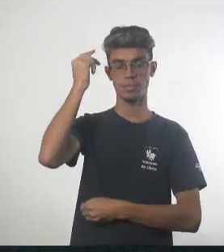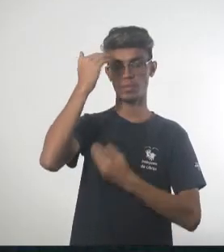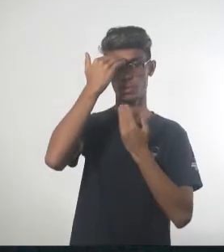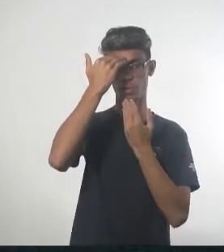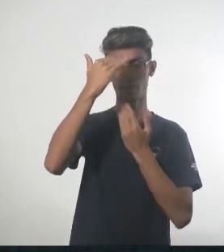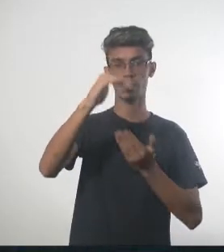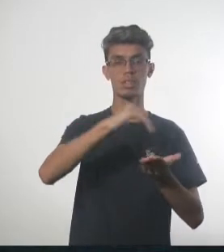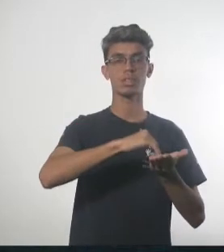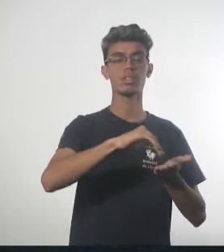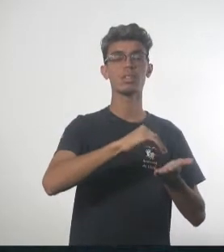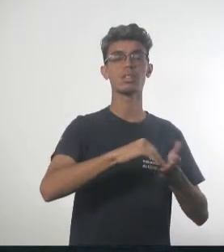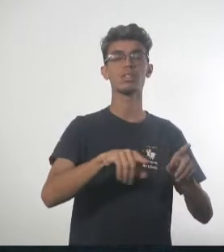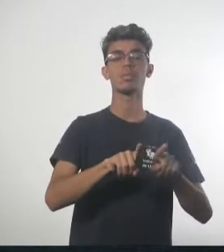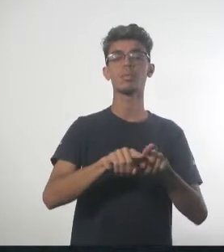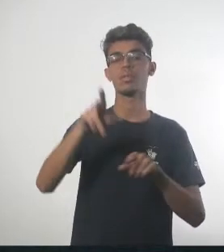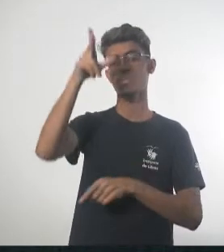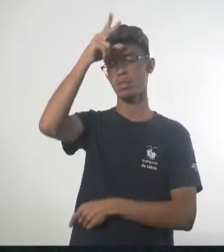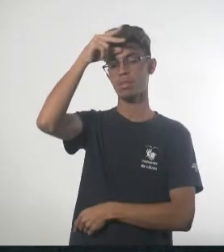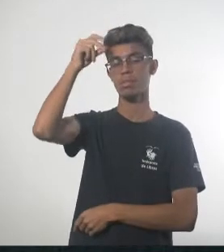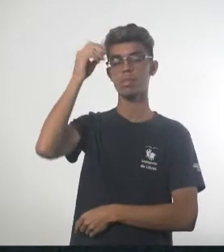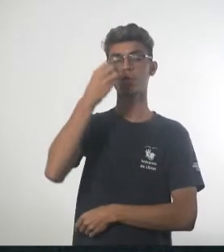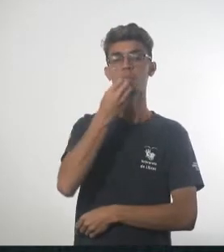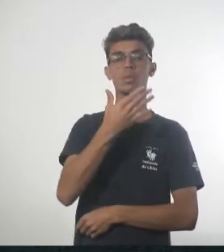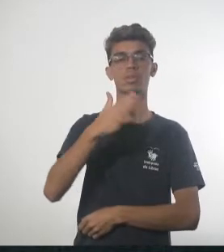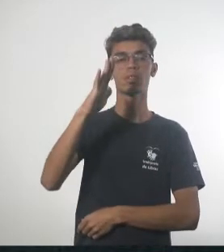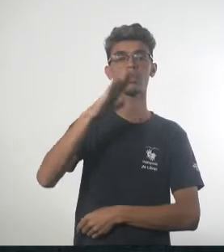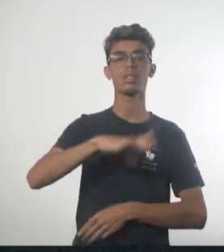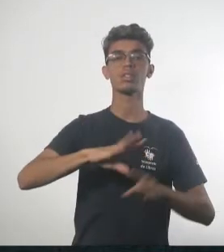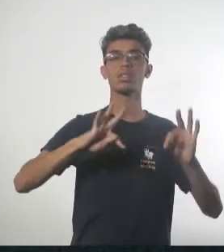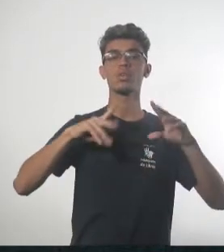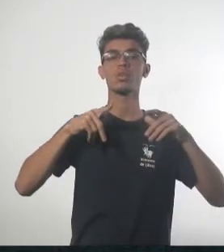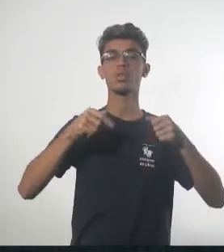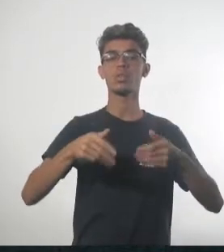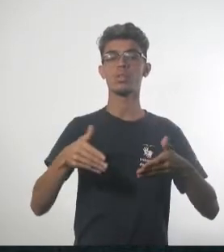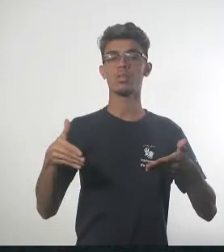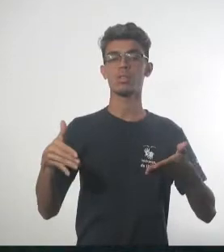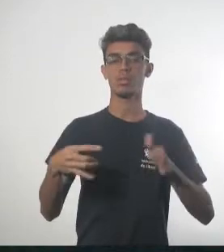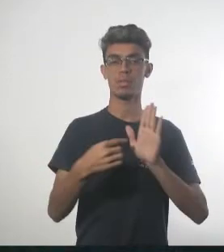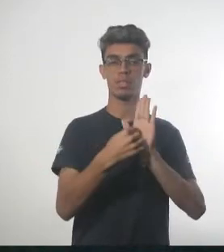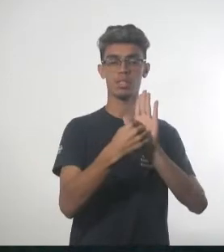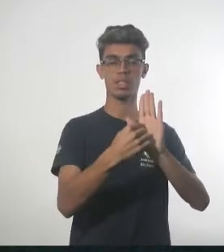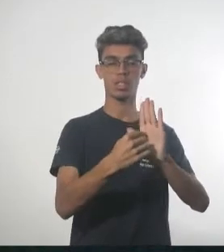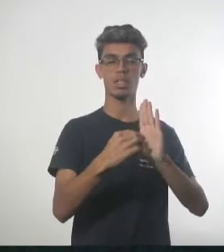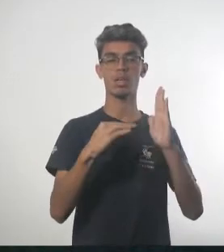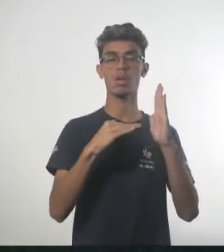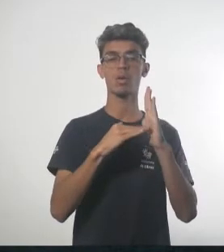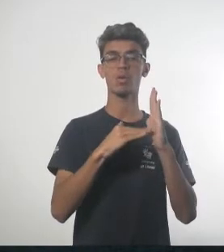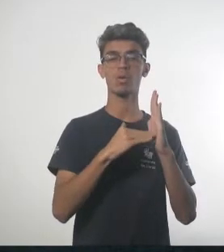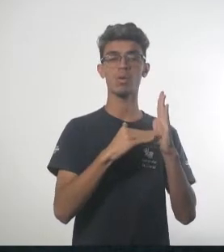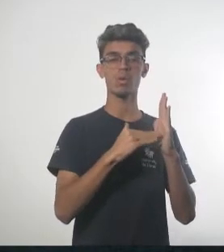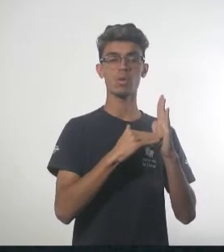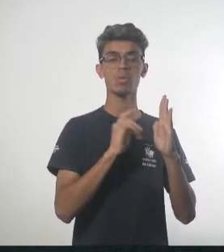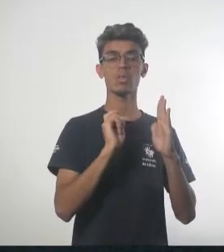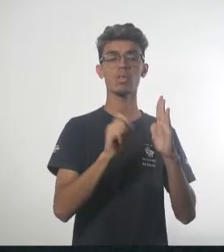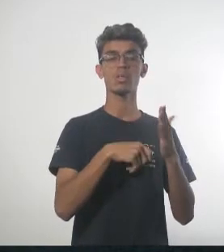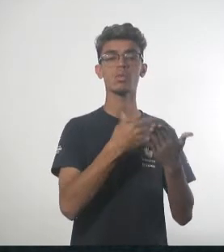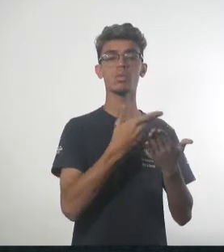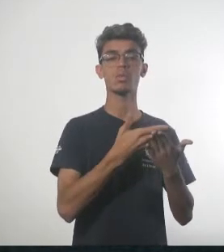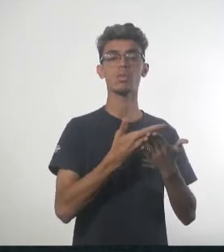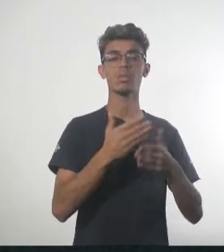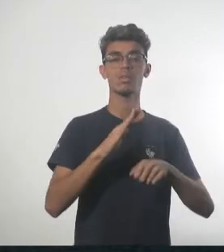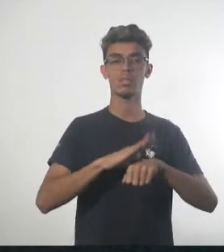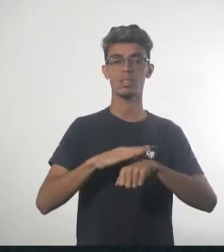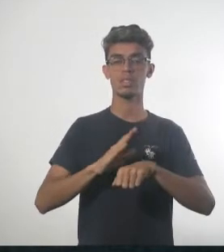Obrigada, secretário, prefeito. Boa tarde a todos. Eu vou apresentar para vocês agora a última atualização que nós fizemos da situação epidemiológica